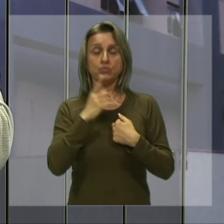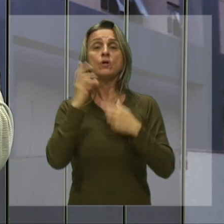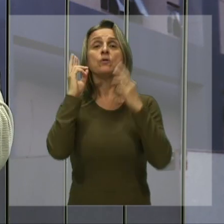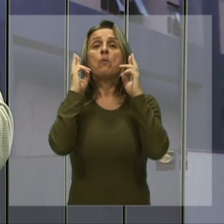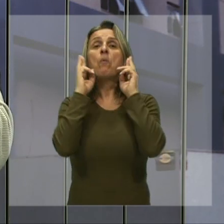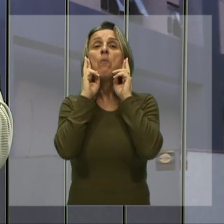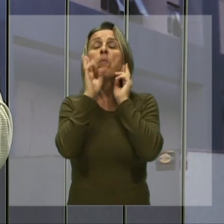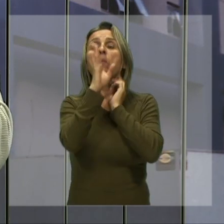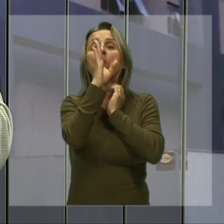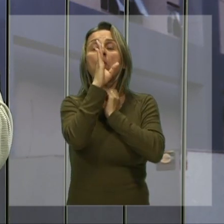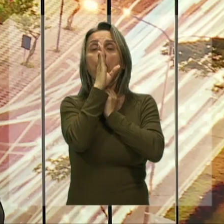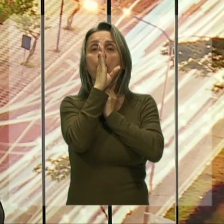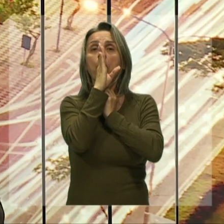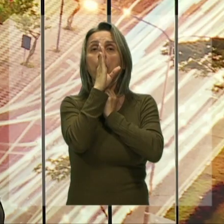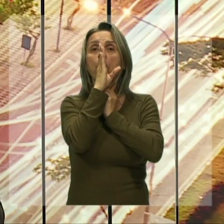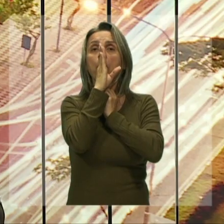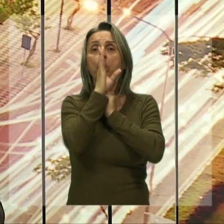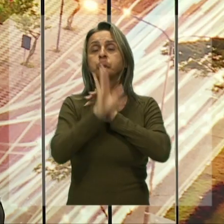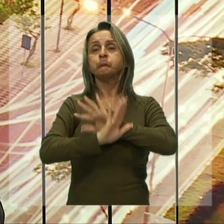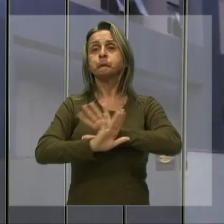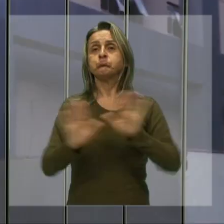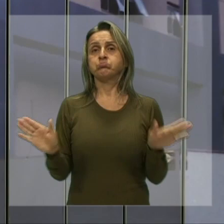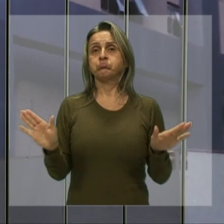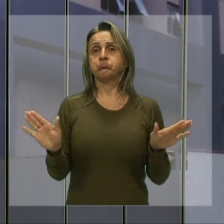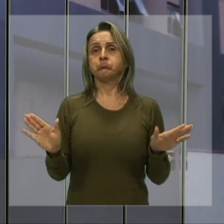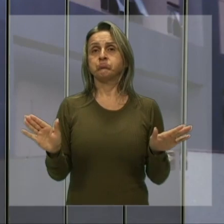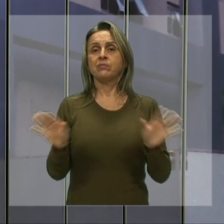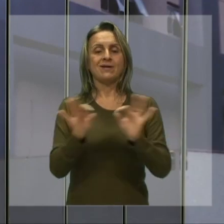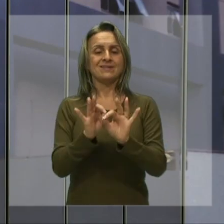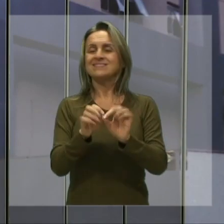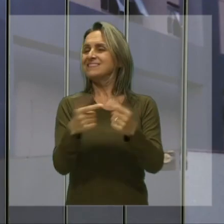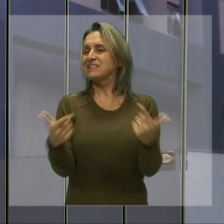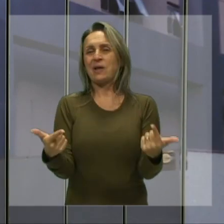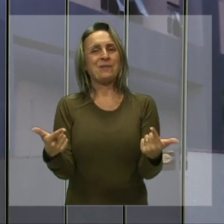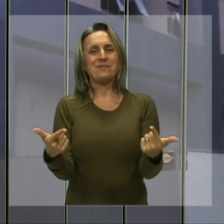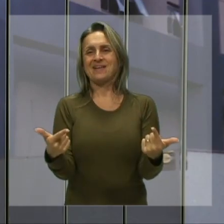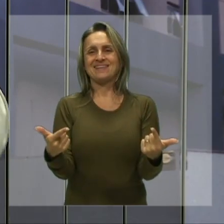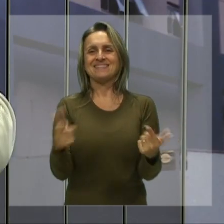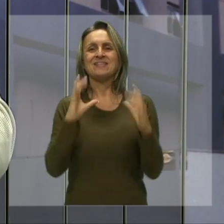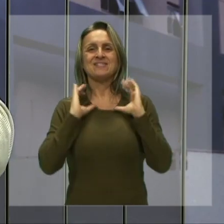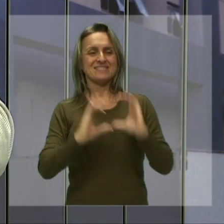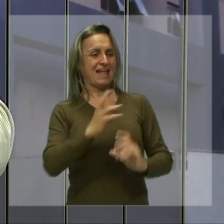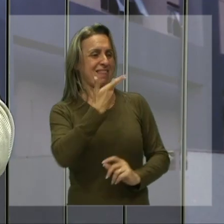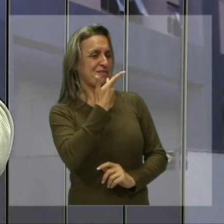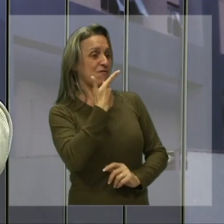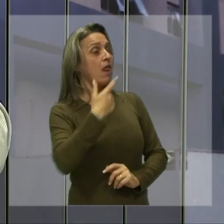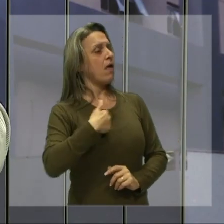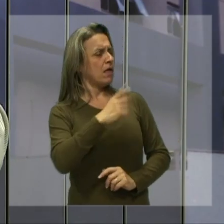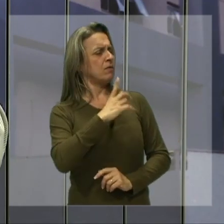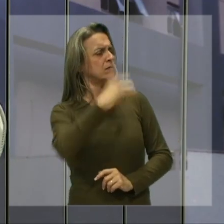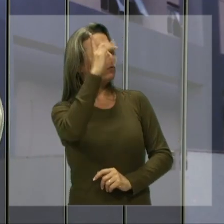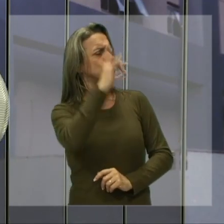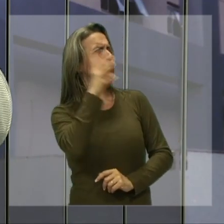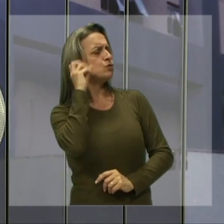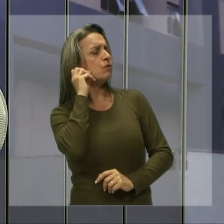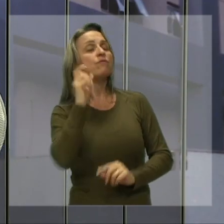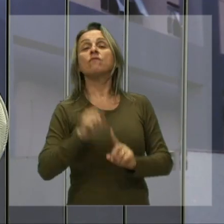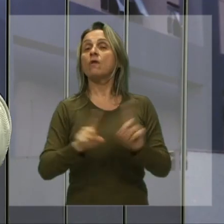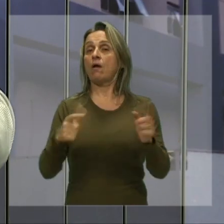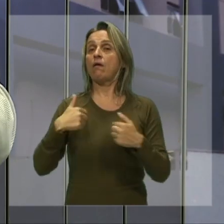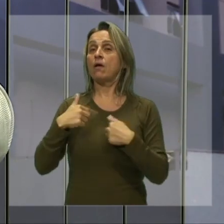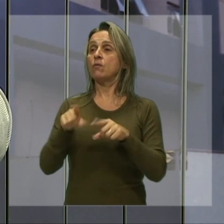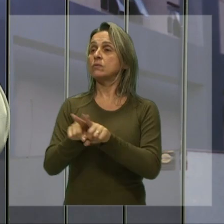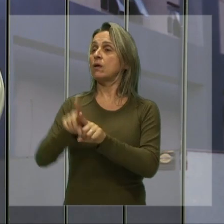quiser. É simples assim. Então o cidadão, eu tenho o direito de ouvir a minha música. Tá, e eu tenho o direito de não ouvir a tua música. Ou melhor